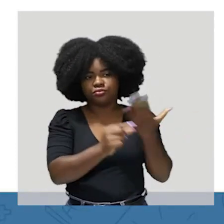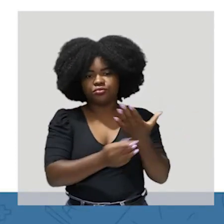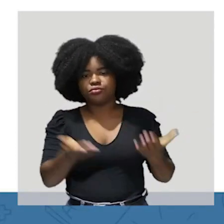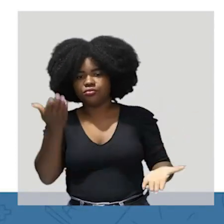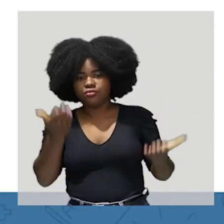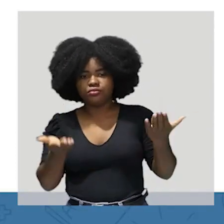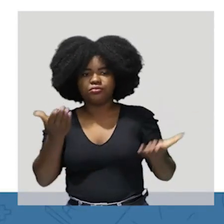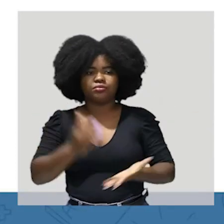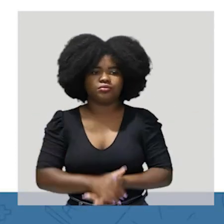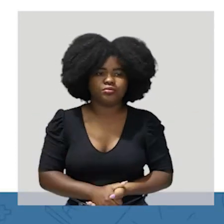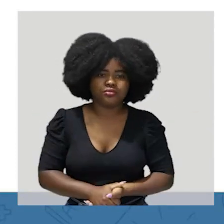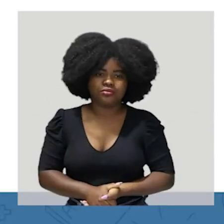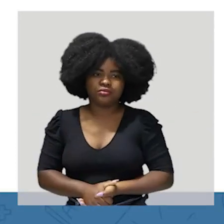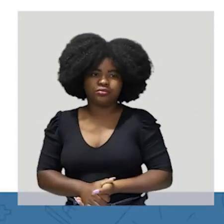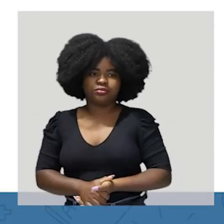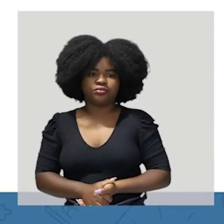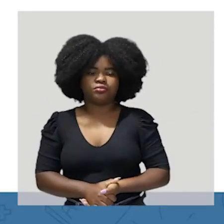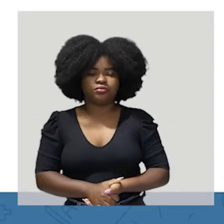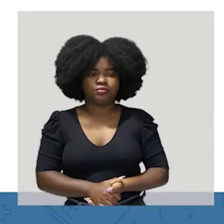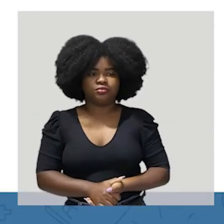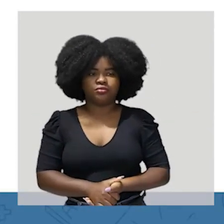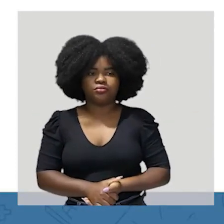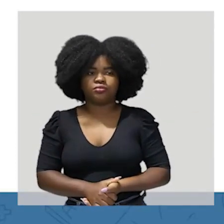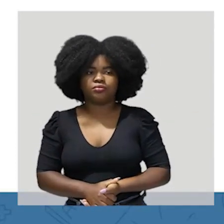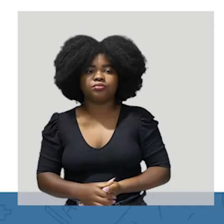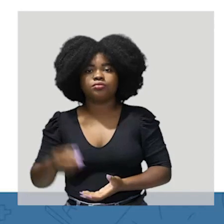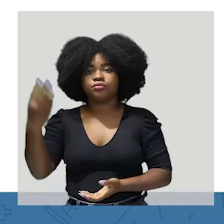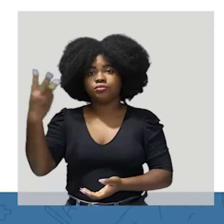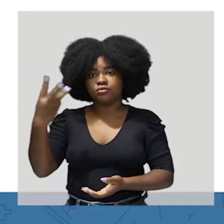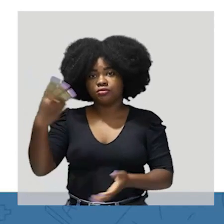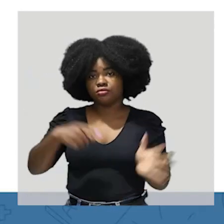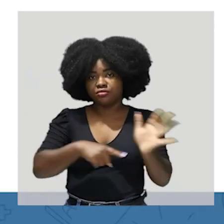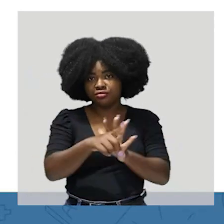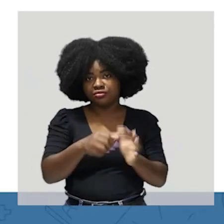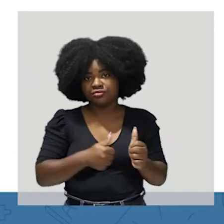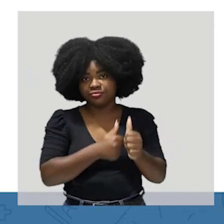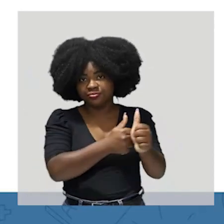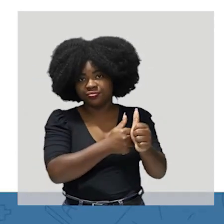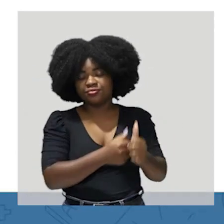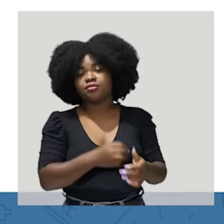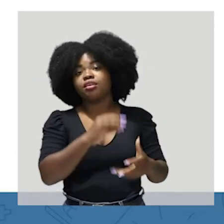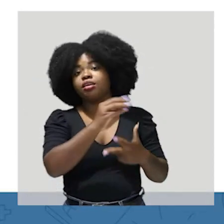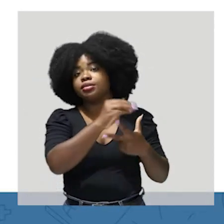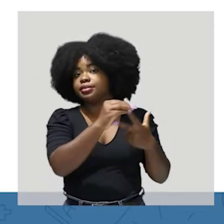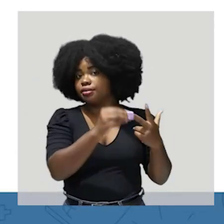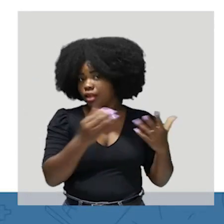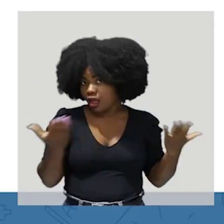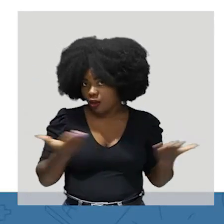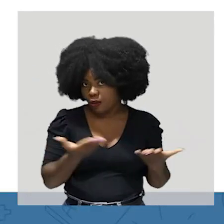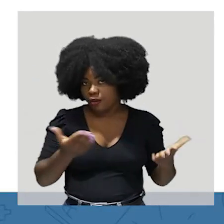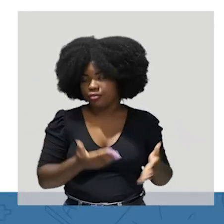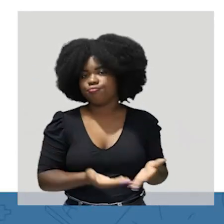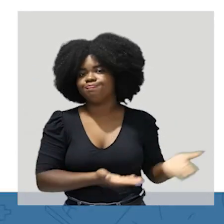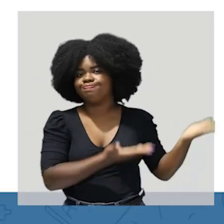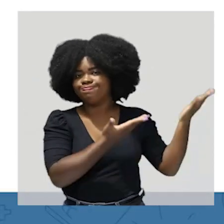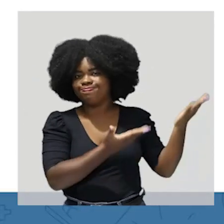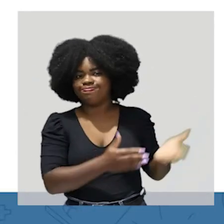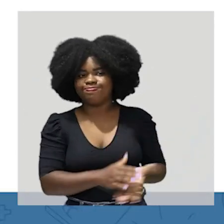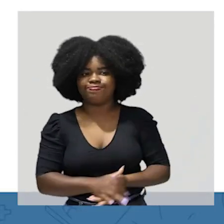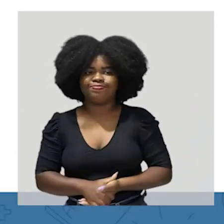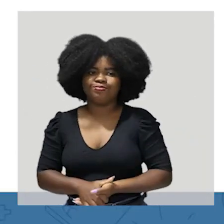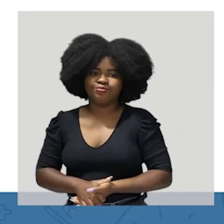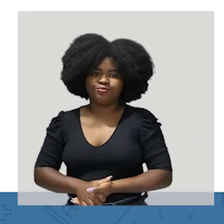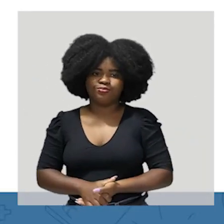temporais indefinidos Tá certo mais uma questão agora de ENEM a trajetória